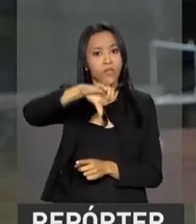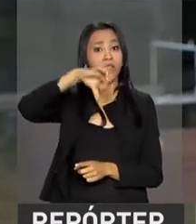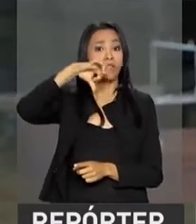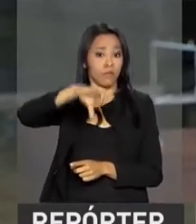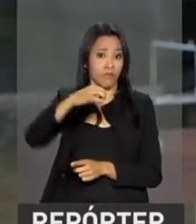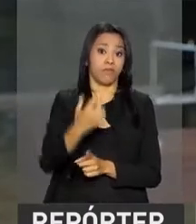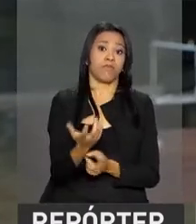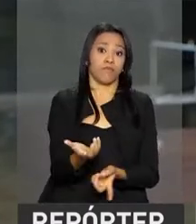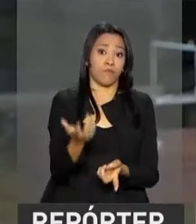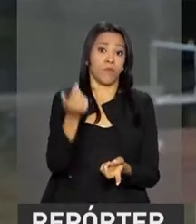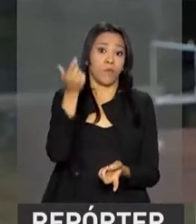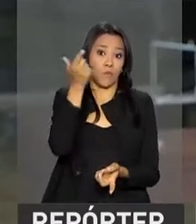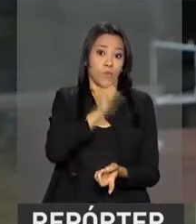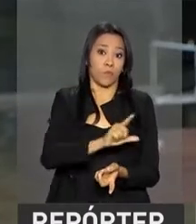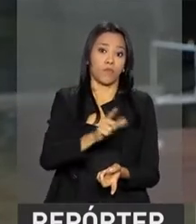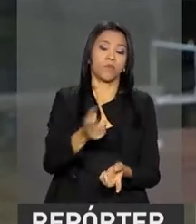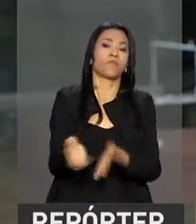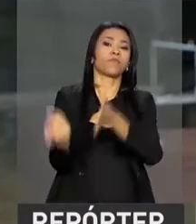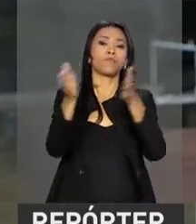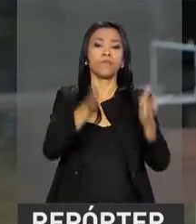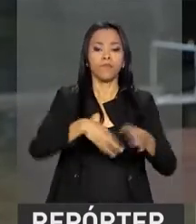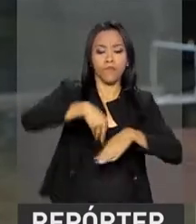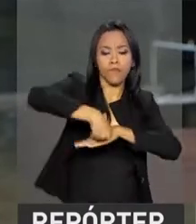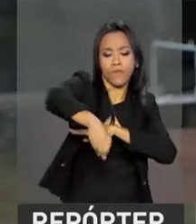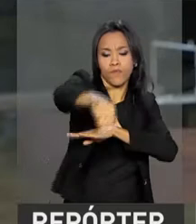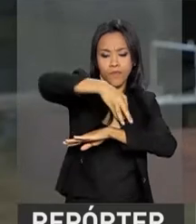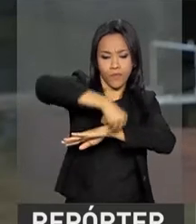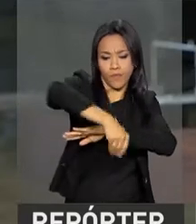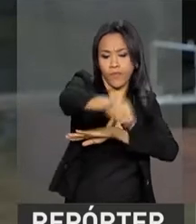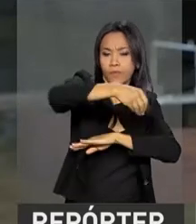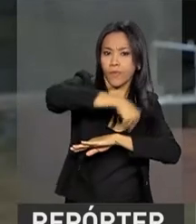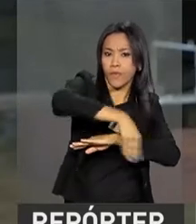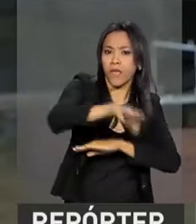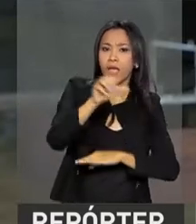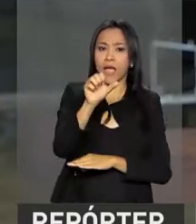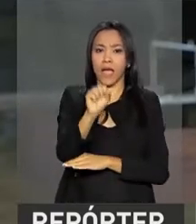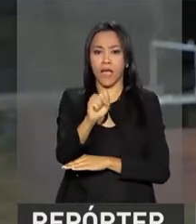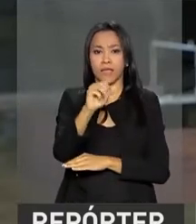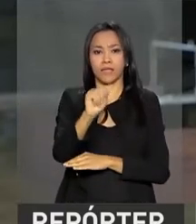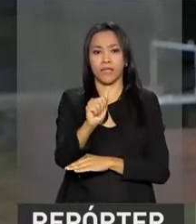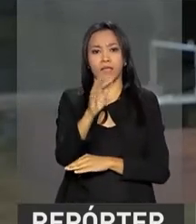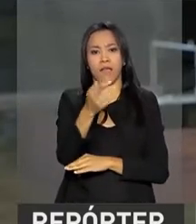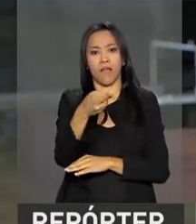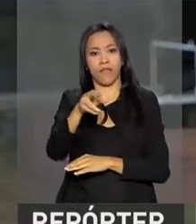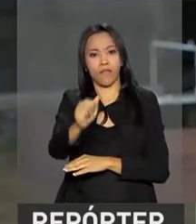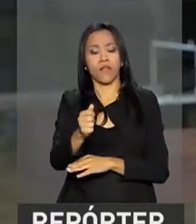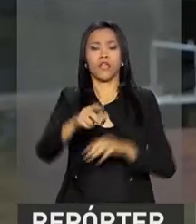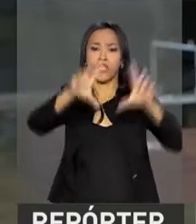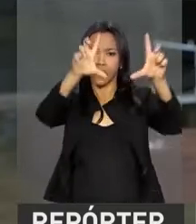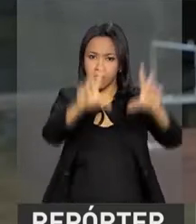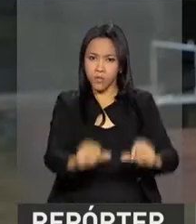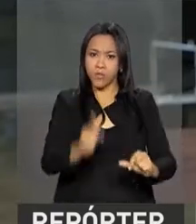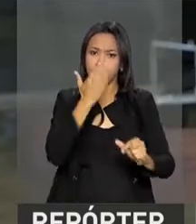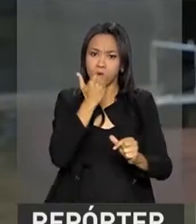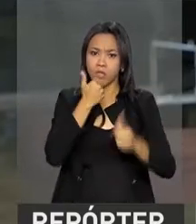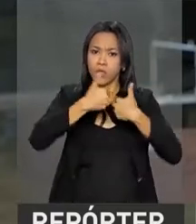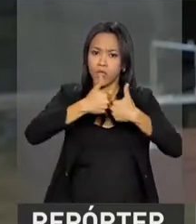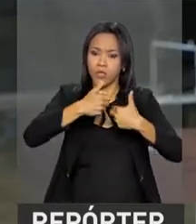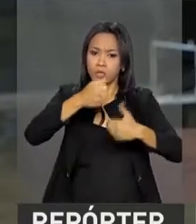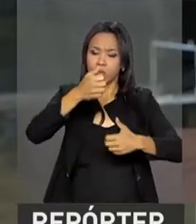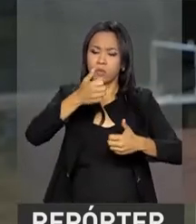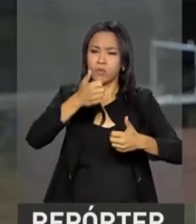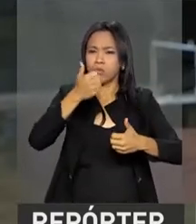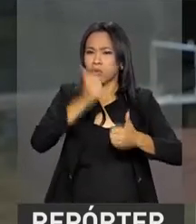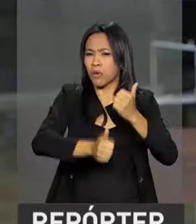1999. A super safra e a queda no preço dos alimentos, do setor de alimentação aí, tem